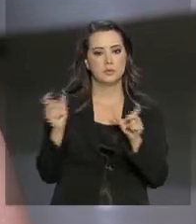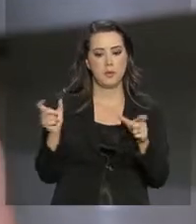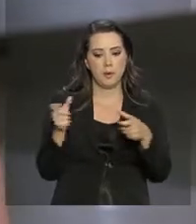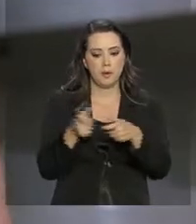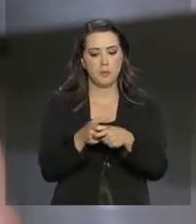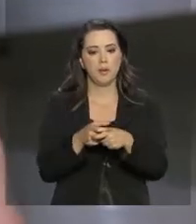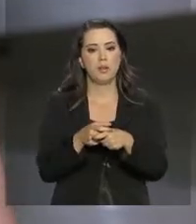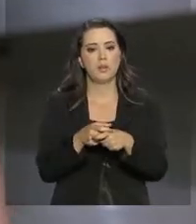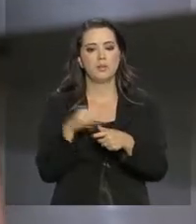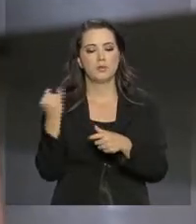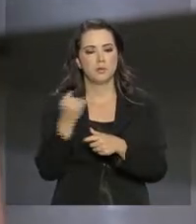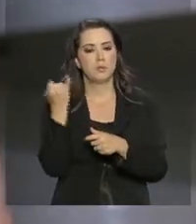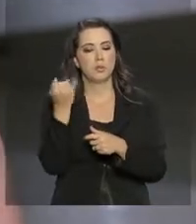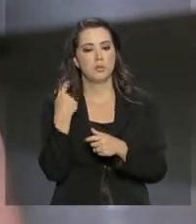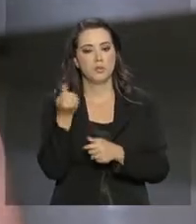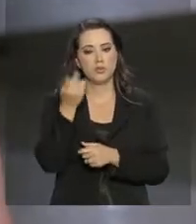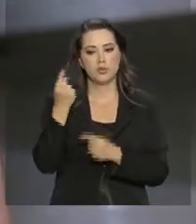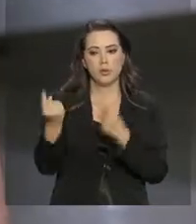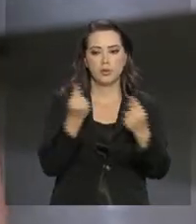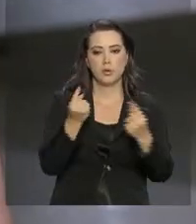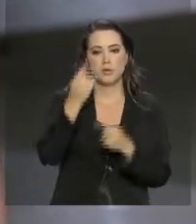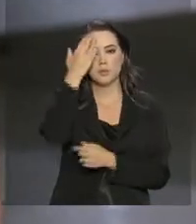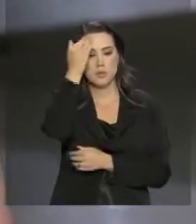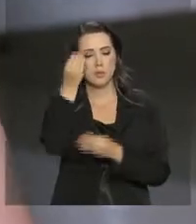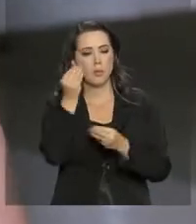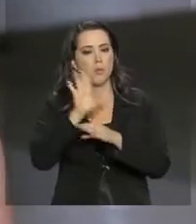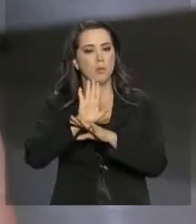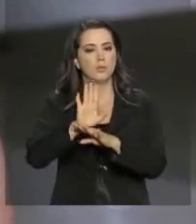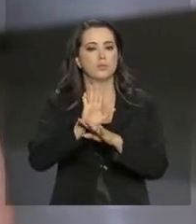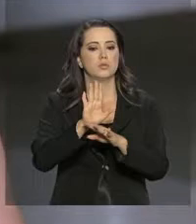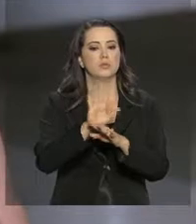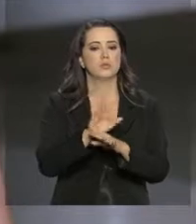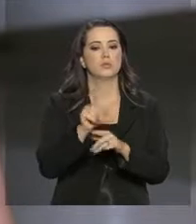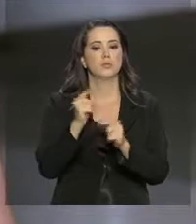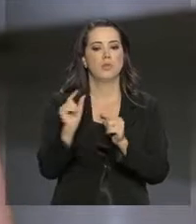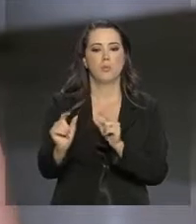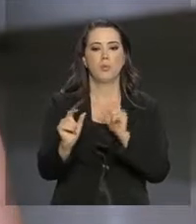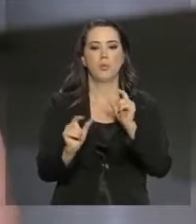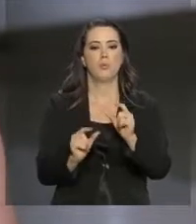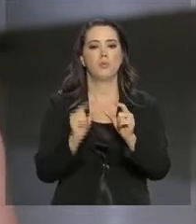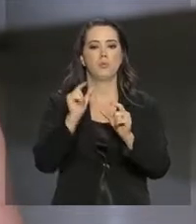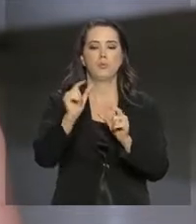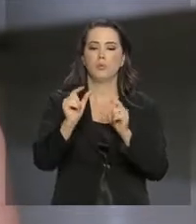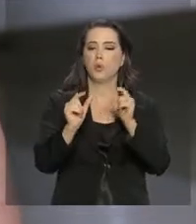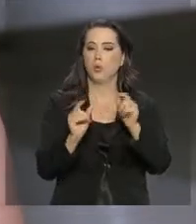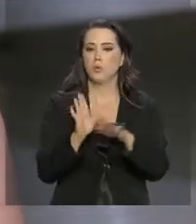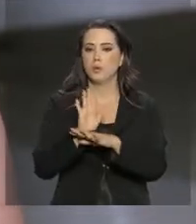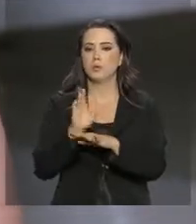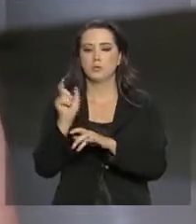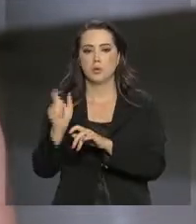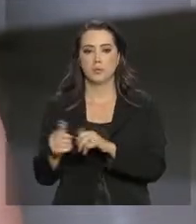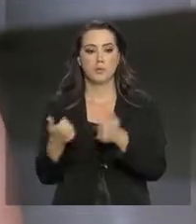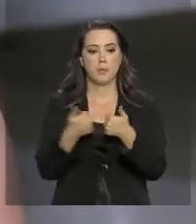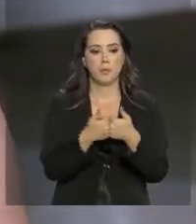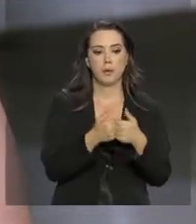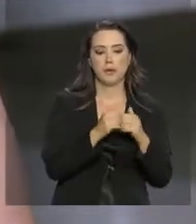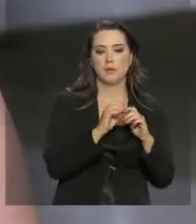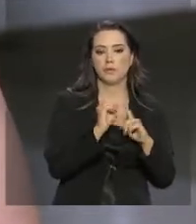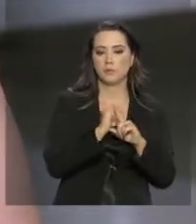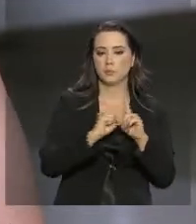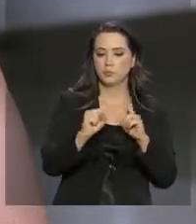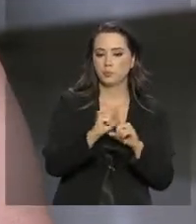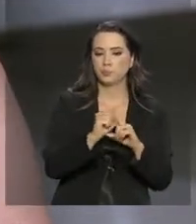pontuais cada um saiba como pode contribuir aos pouquinhos para ajudar o próximo para ajudar suas a comunidade sc em